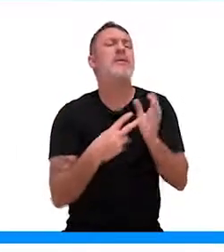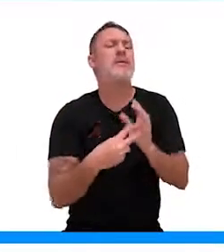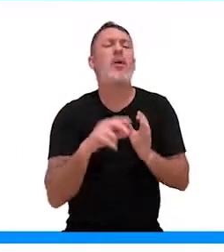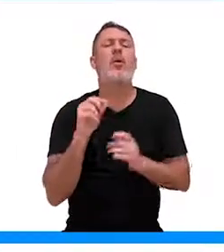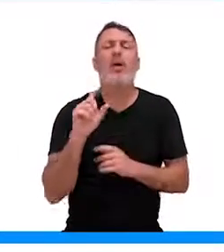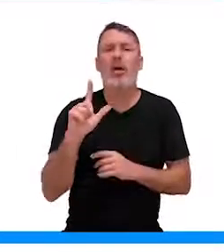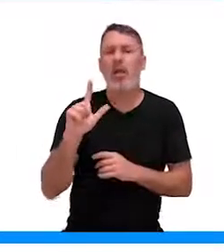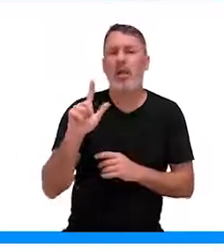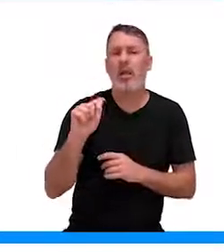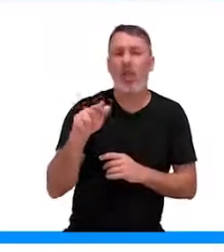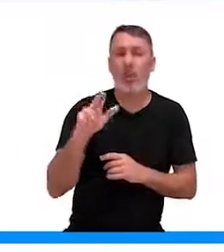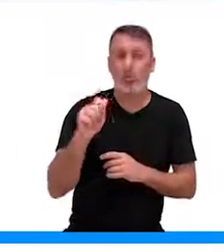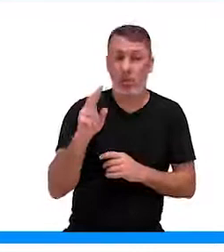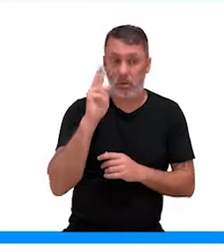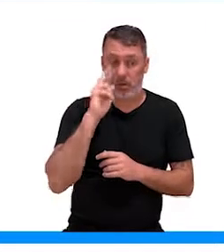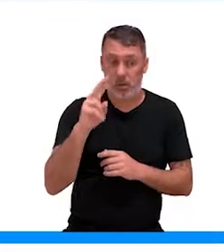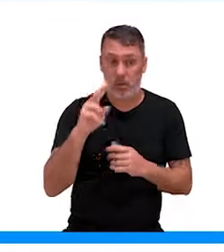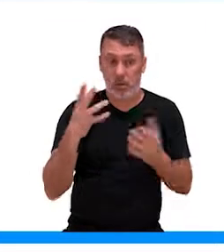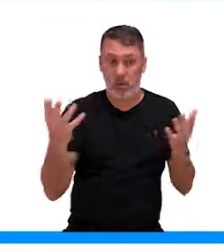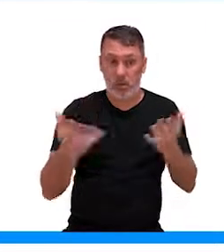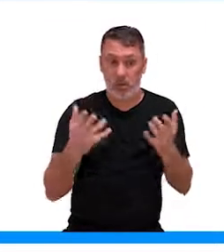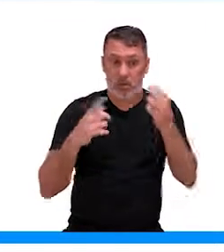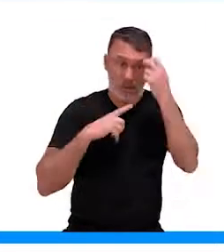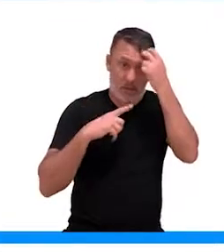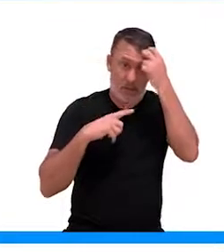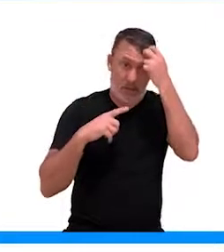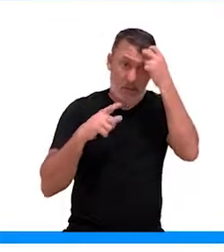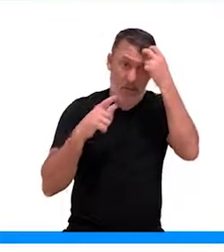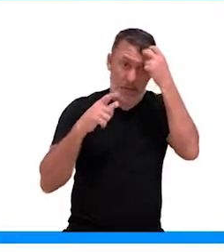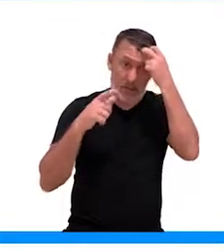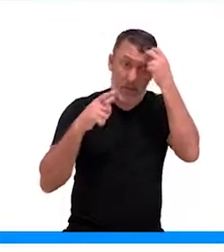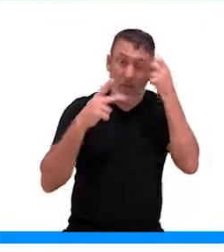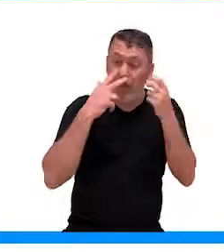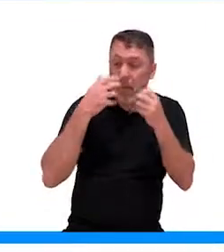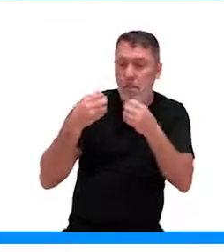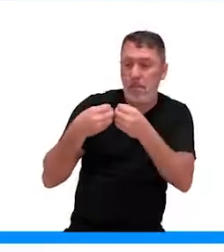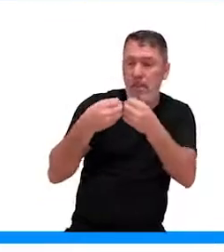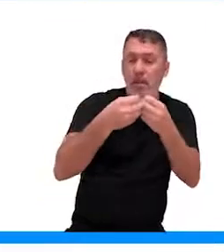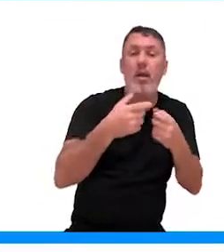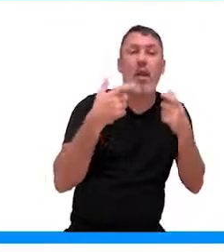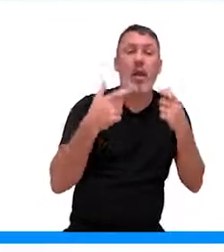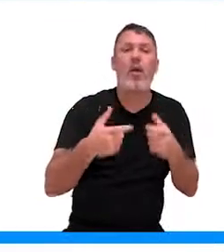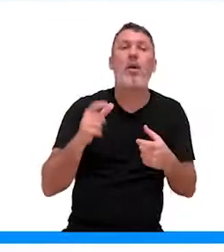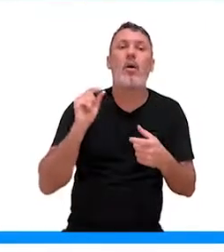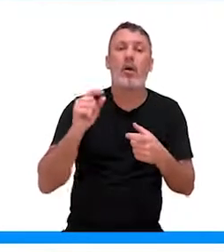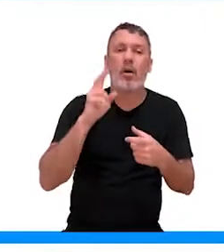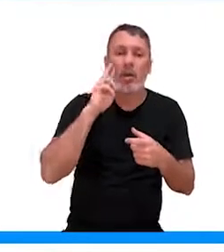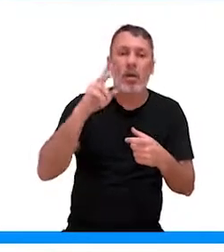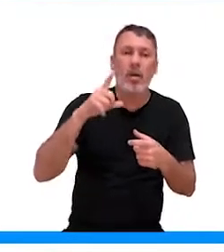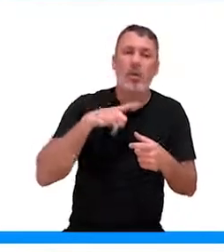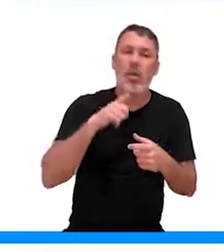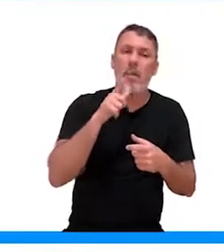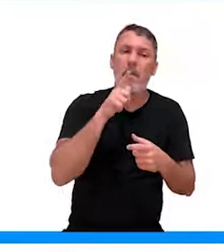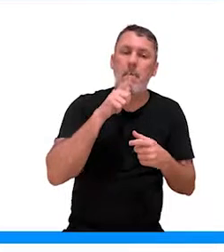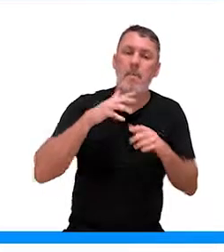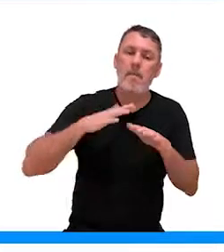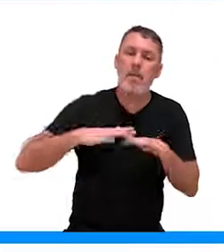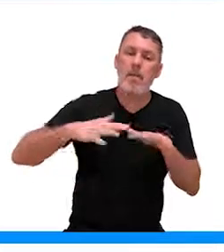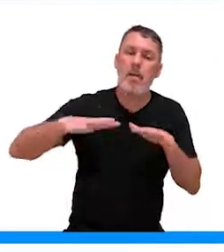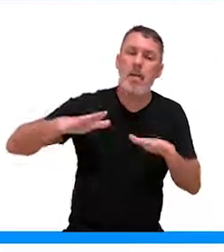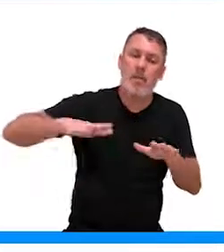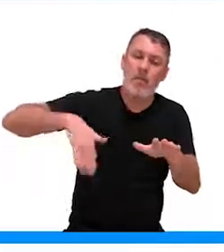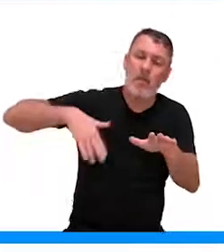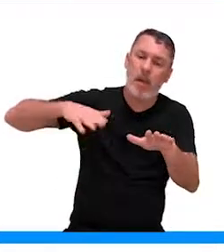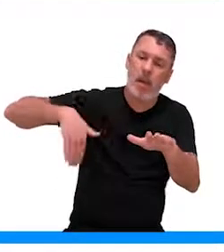só. Nós estamos aqui nos referindo, tá, a esses lagos que estão localizados ali nas proximidades litorâneas e que tem uma ligação próxima